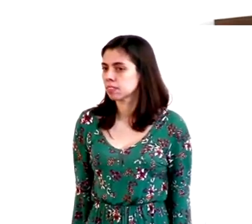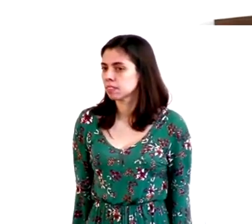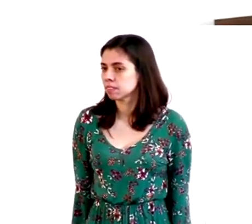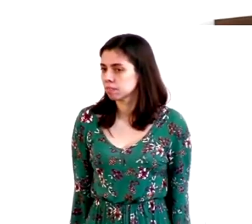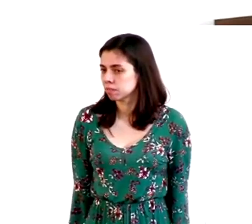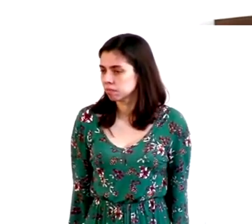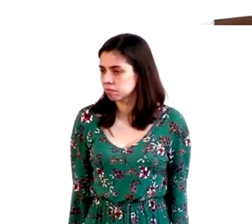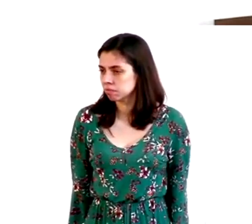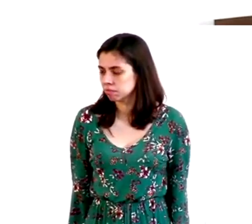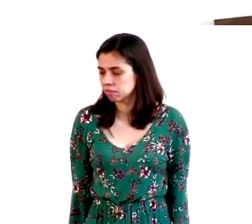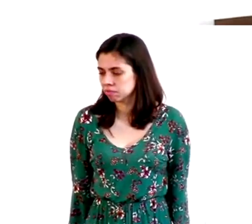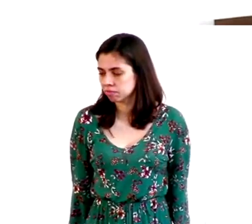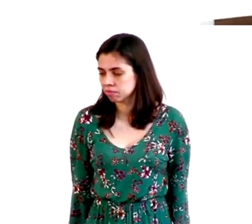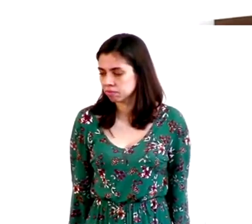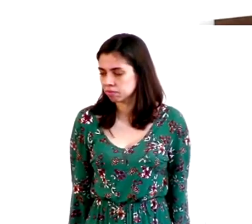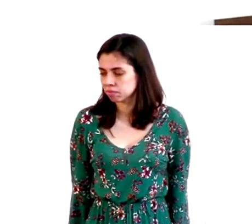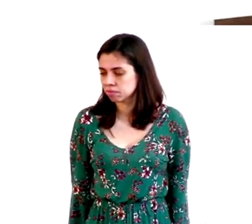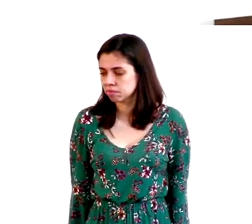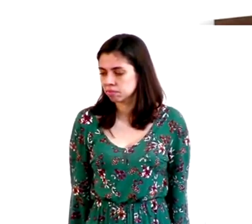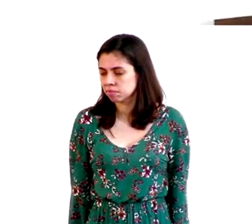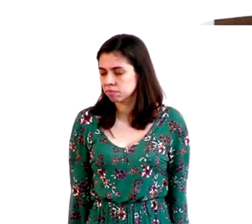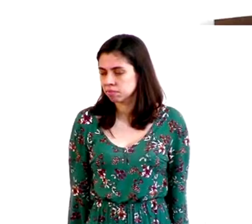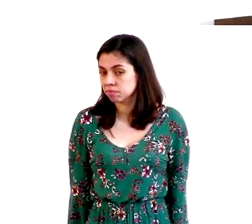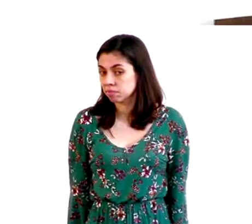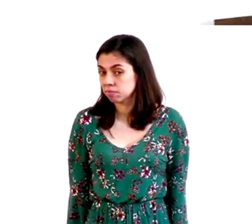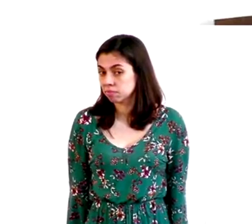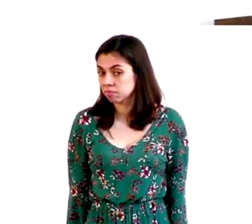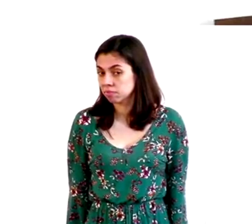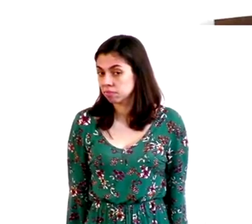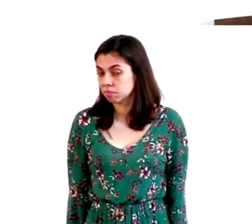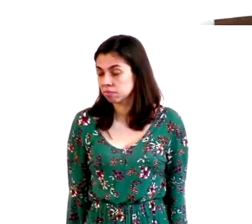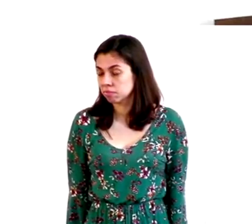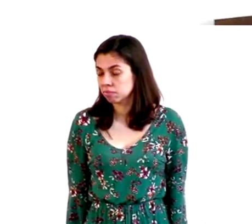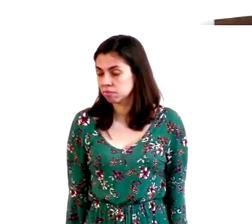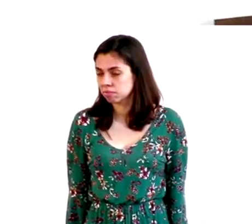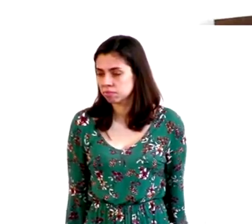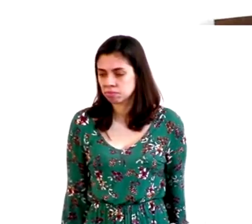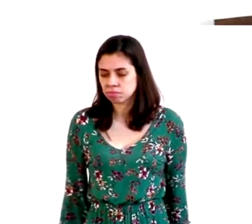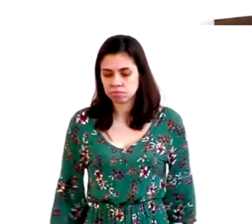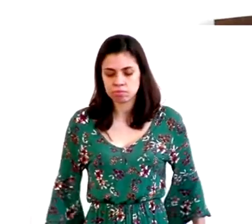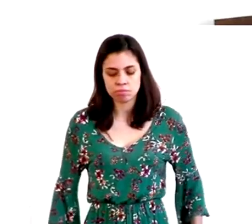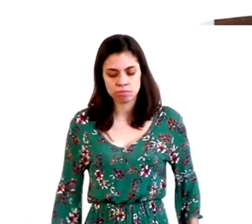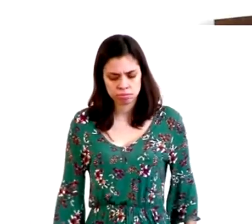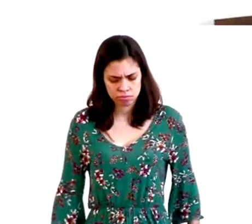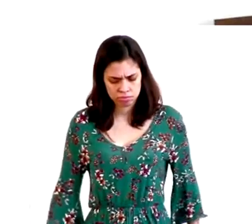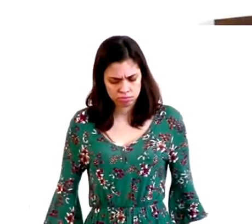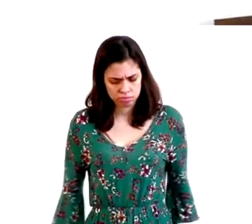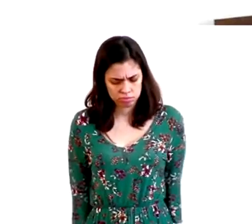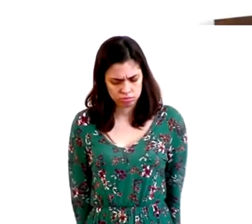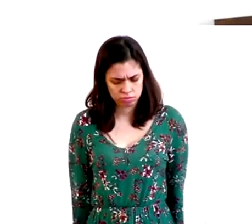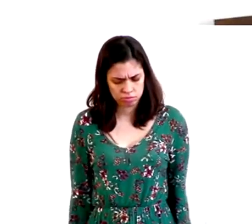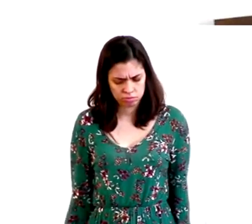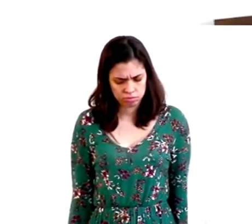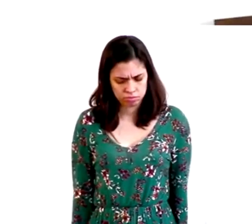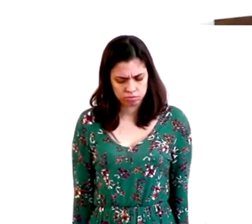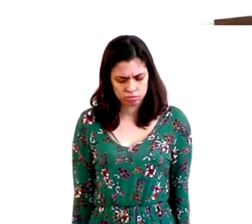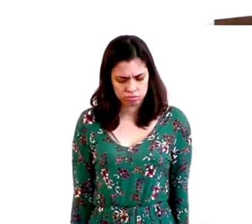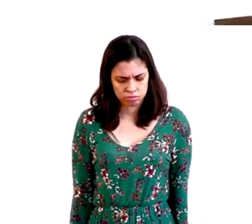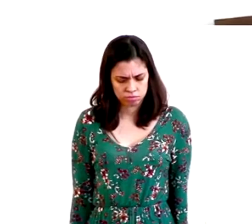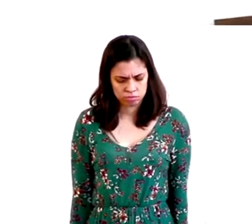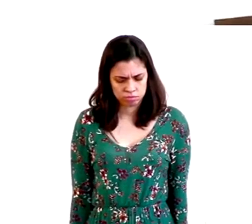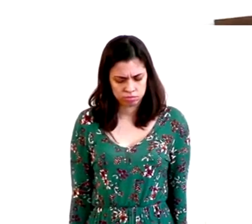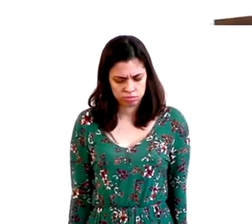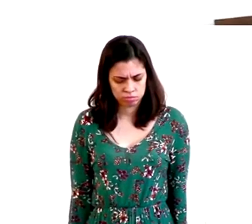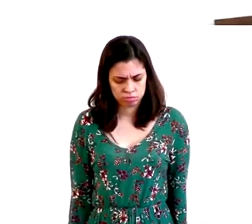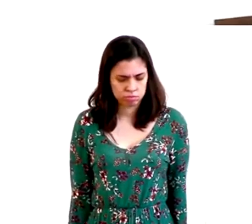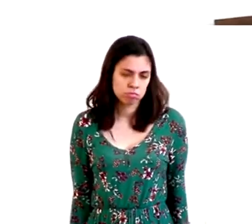Portanto, não havia ali simplesmente uma questão prática ou um entendimento a respeito da acústica necessária, se ele